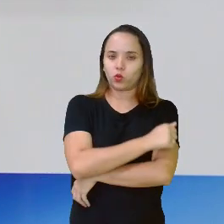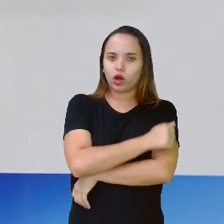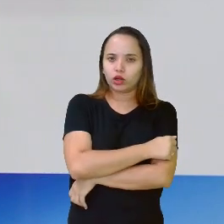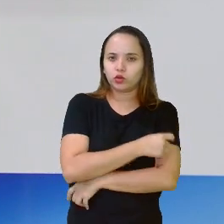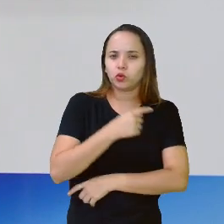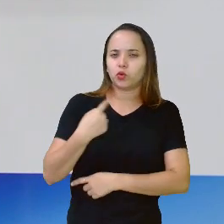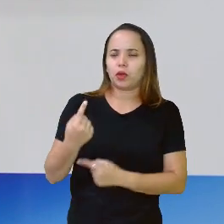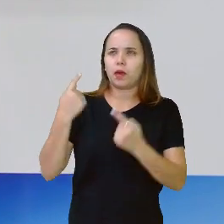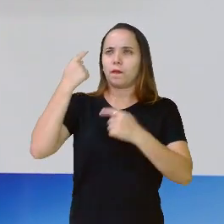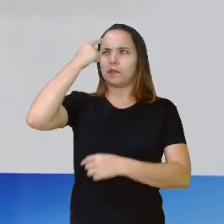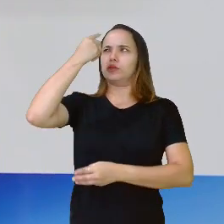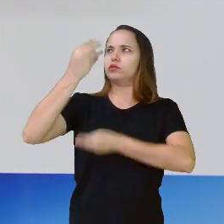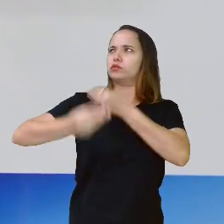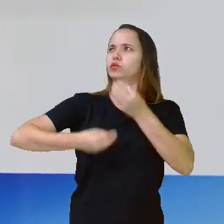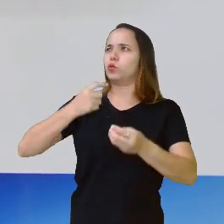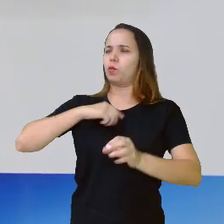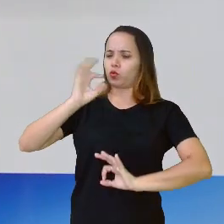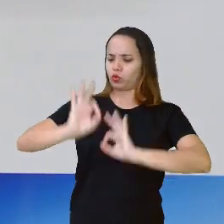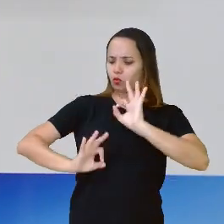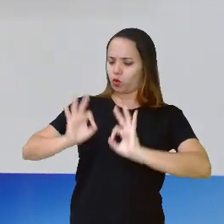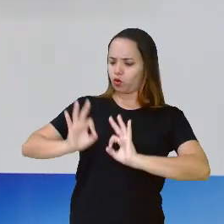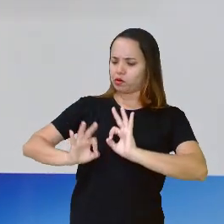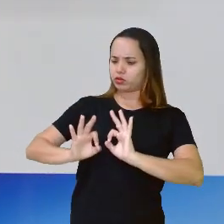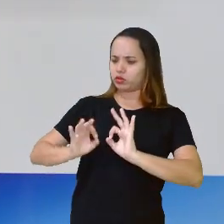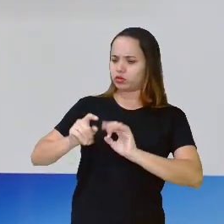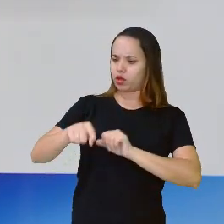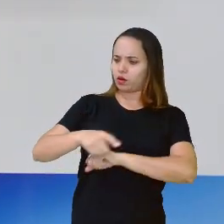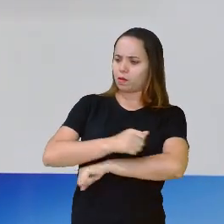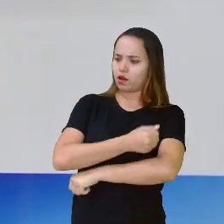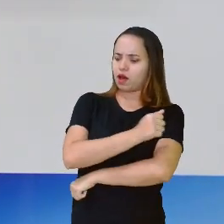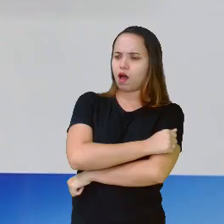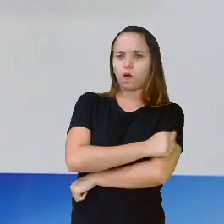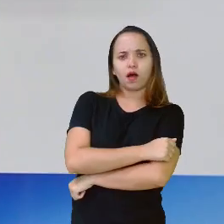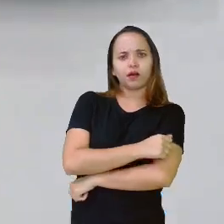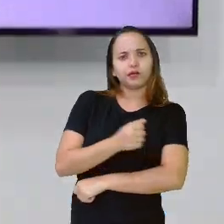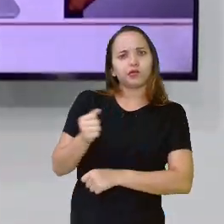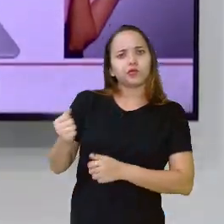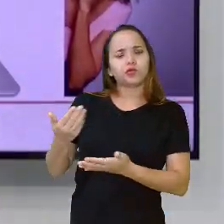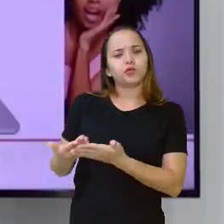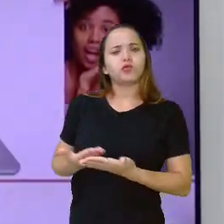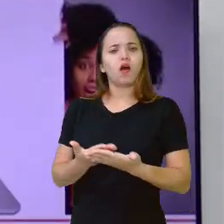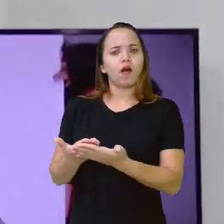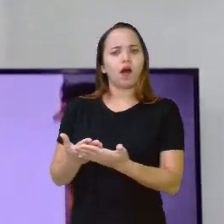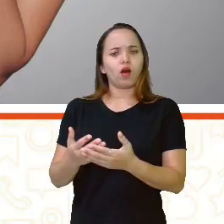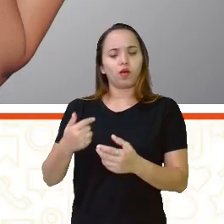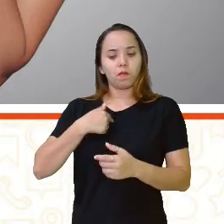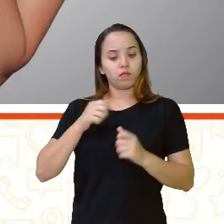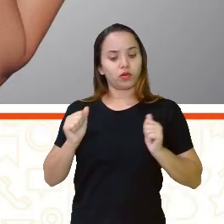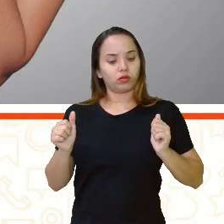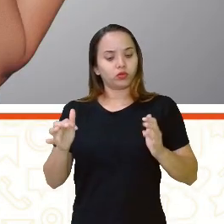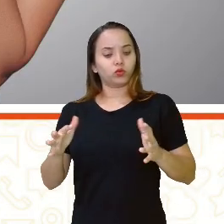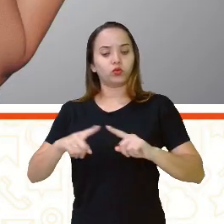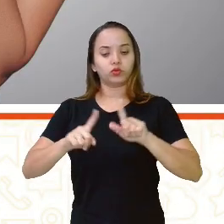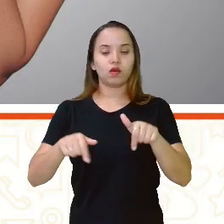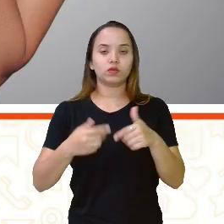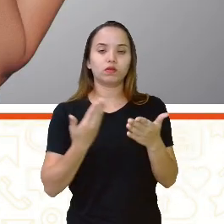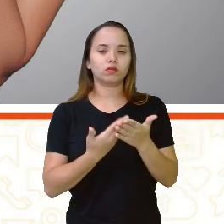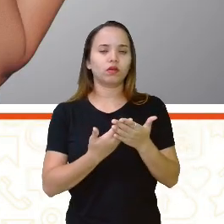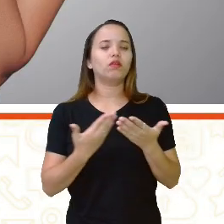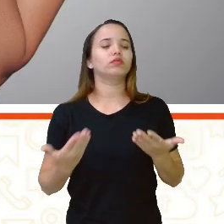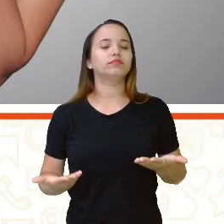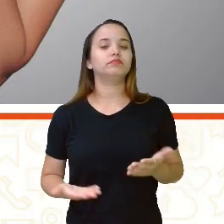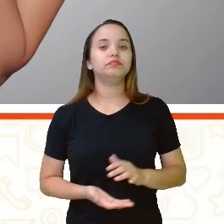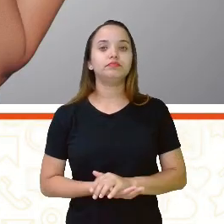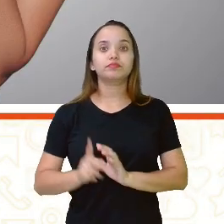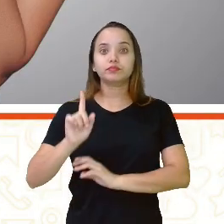esse planejamento? Como eu estou me preparando para atuar nessa sala de aula? Entende? Então, assim,